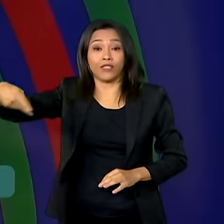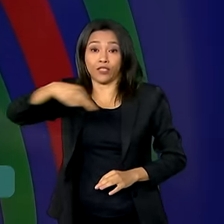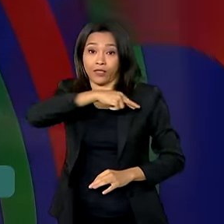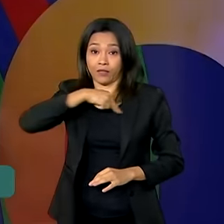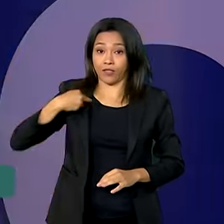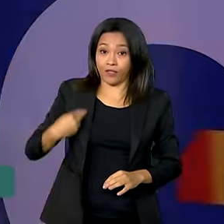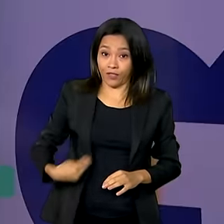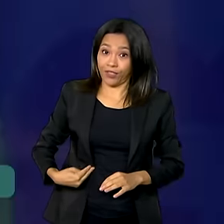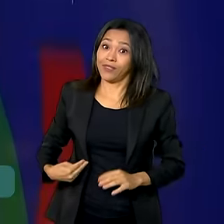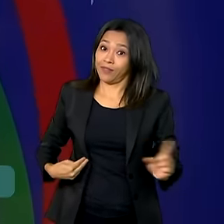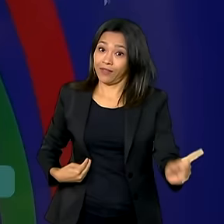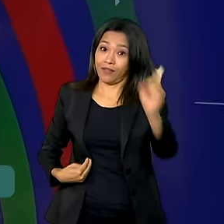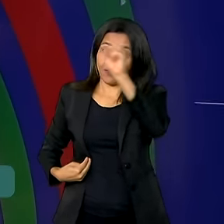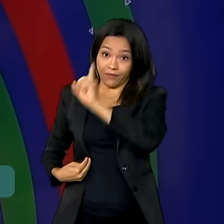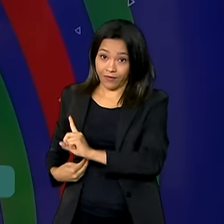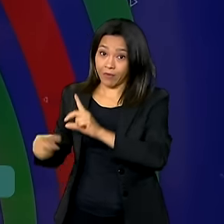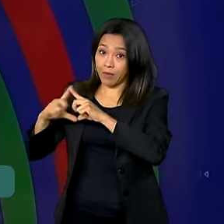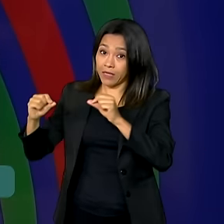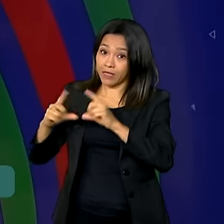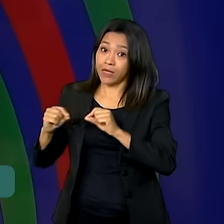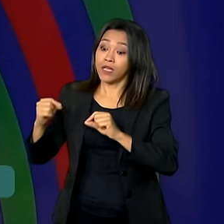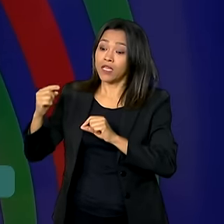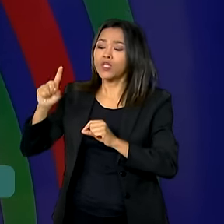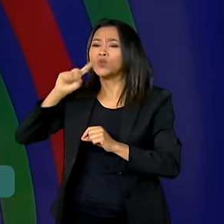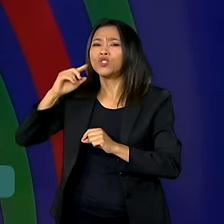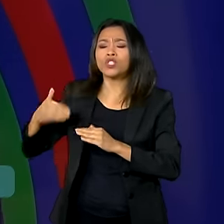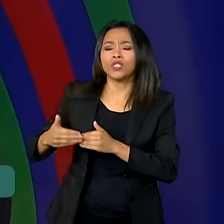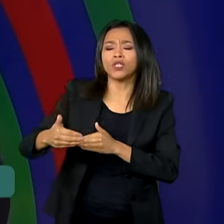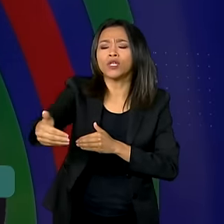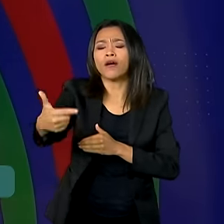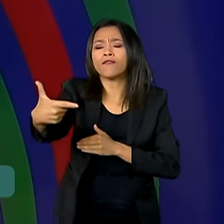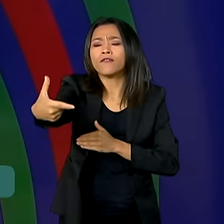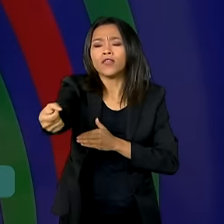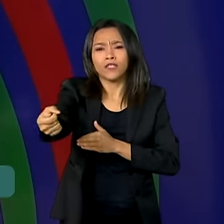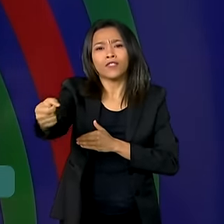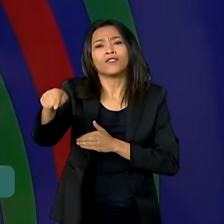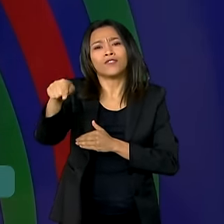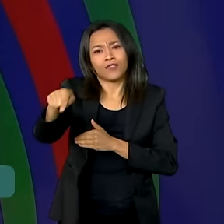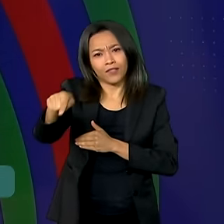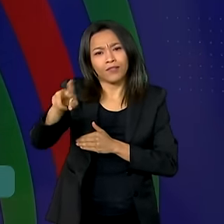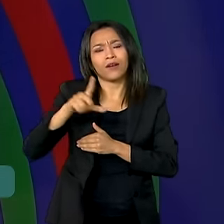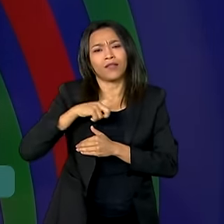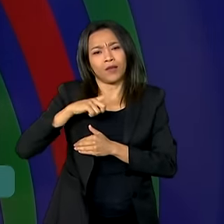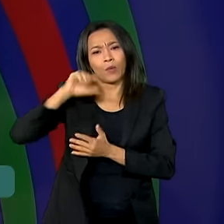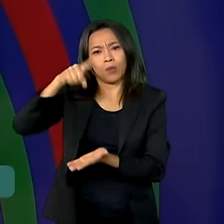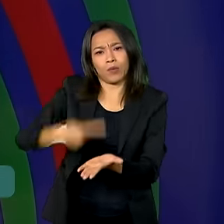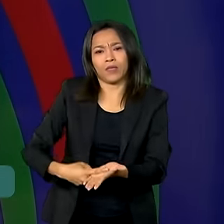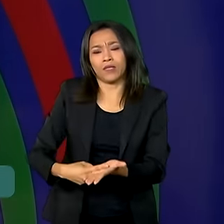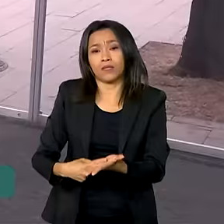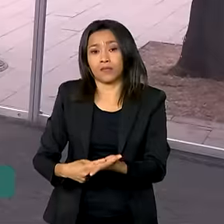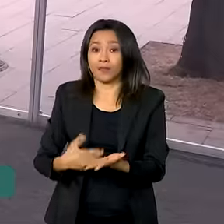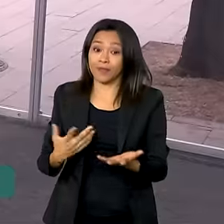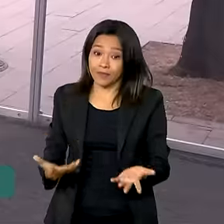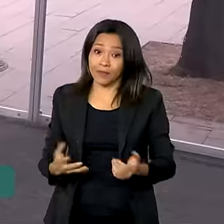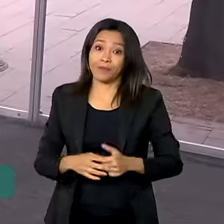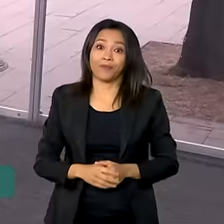missão oficial ao Brasil no dia 20, no final aqui do G20, nós vamos recebê-lo lá em Brasília, o presidente Lula estará lá. Então é isso, quarta-feira